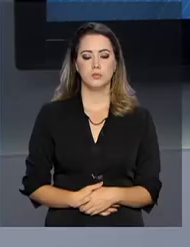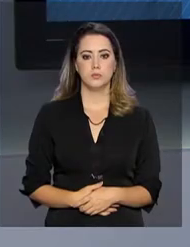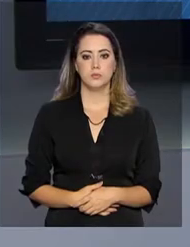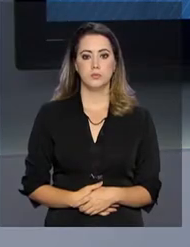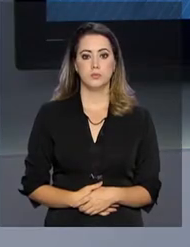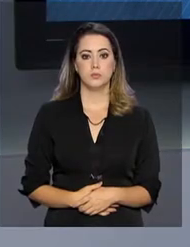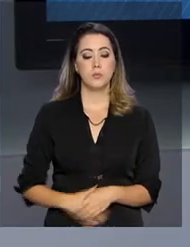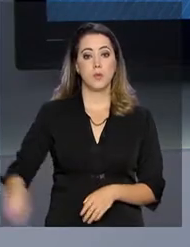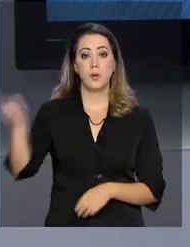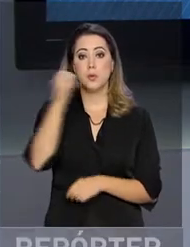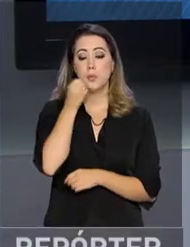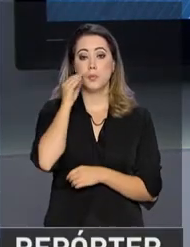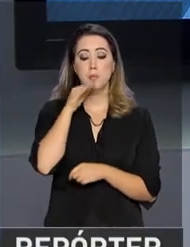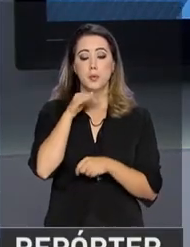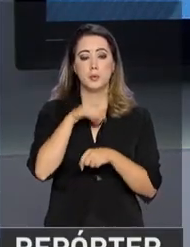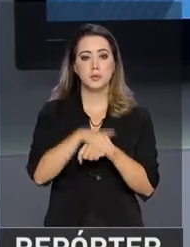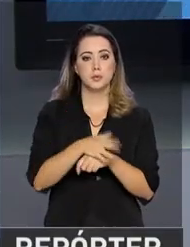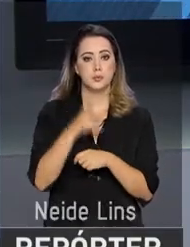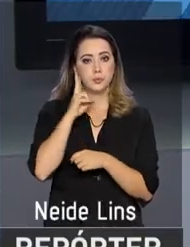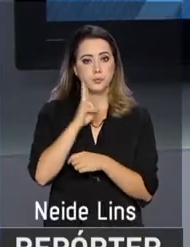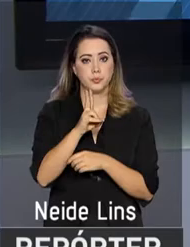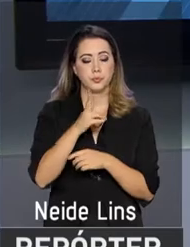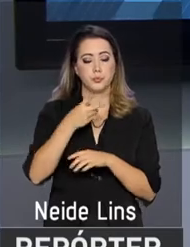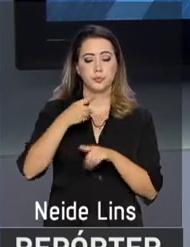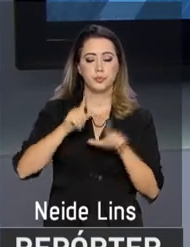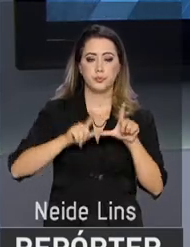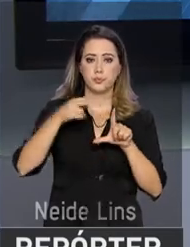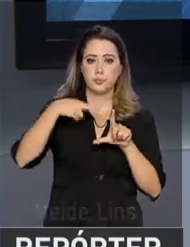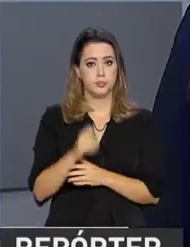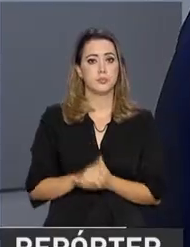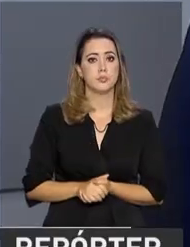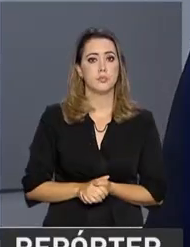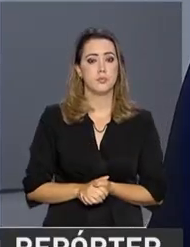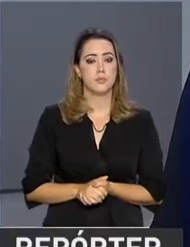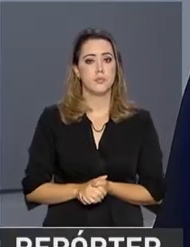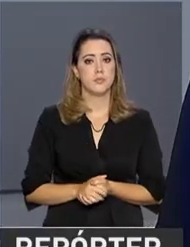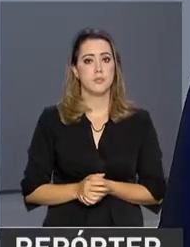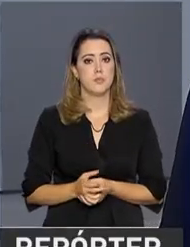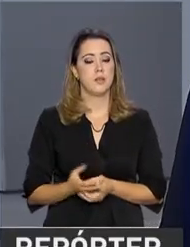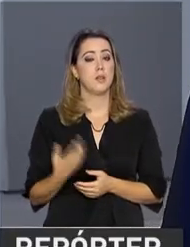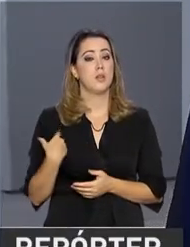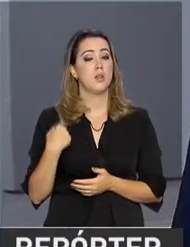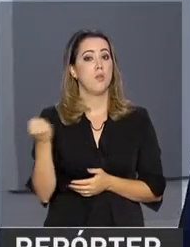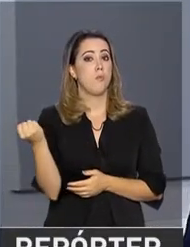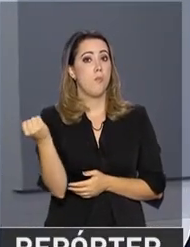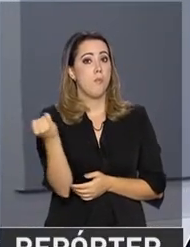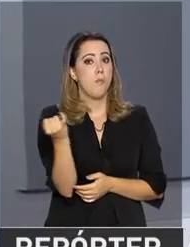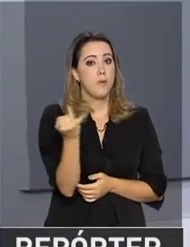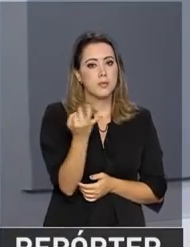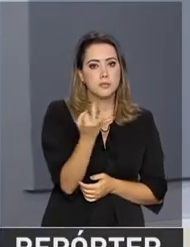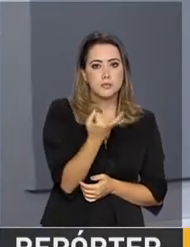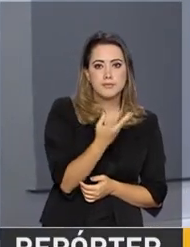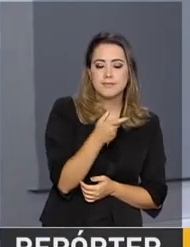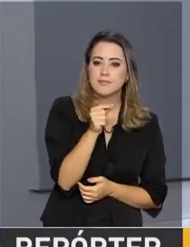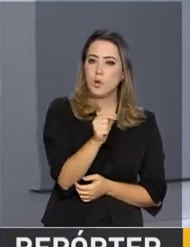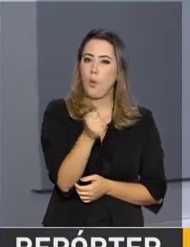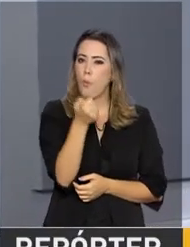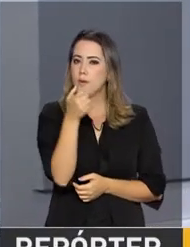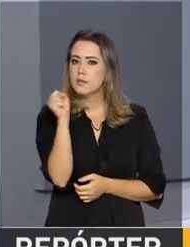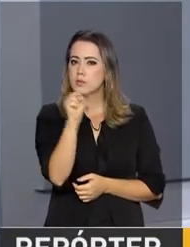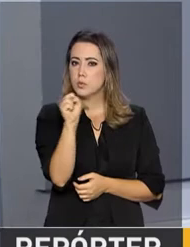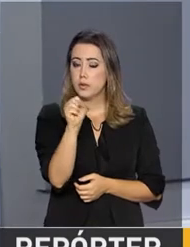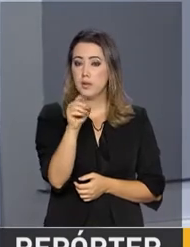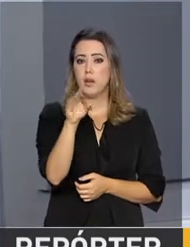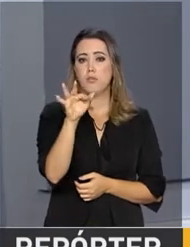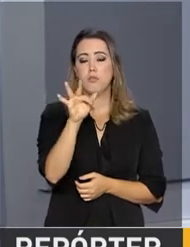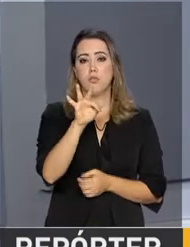Olá, boa noite. No ar o repórter NBR com as notícias do governo federal. Contagem regressiva para o 8º Fórum Mundial da